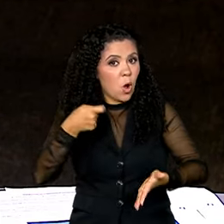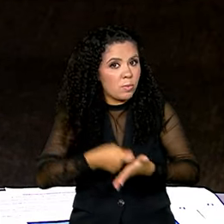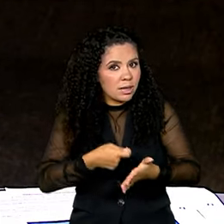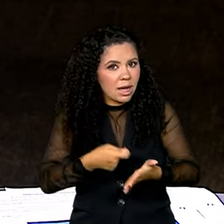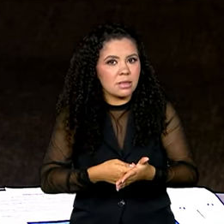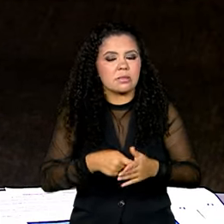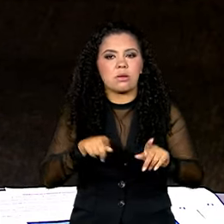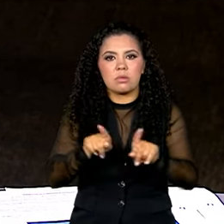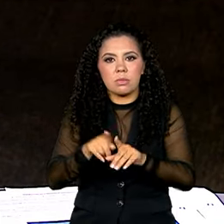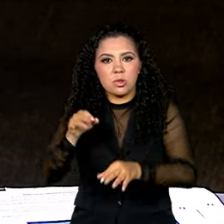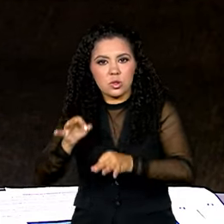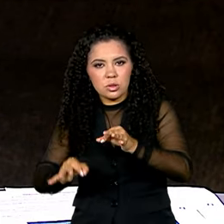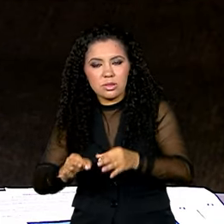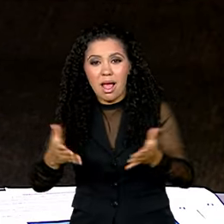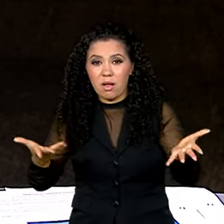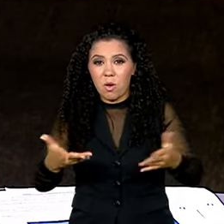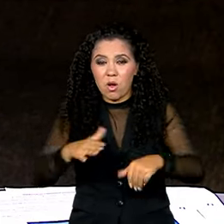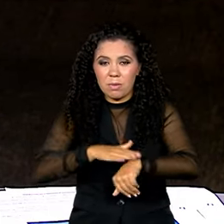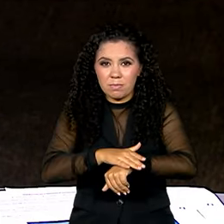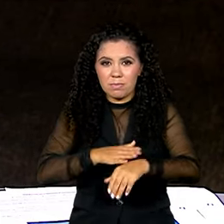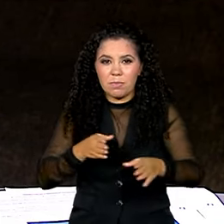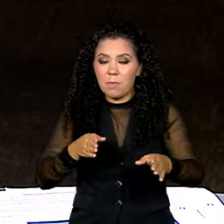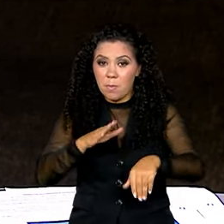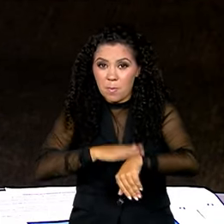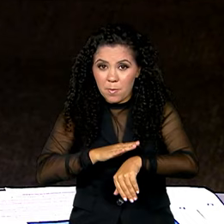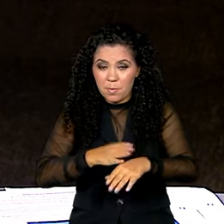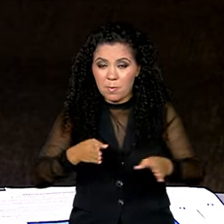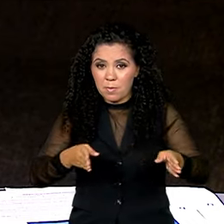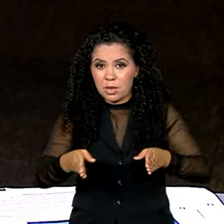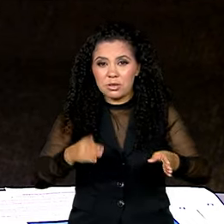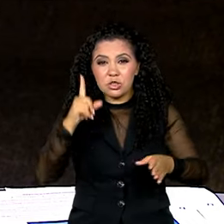de grande dificuldade da região norte,